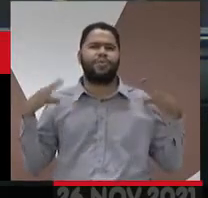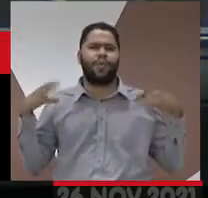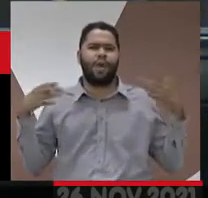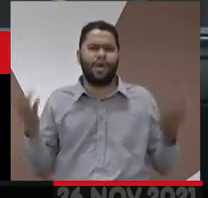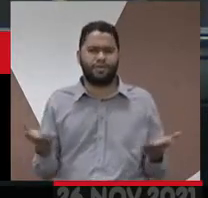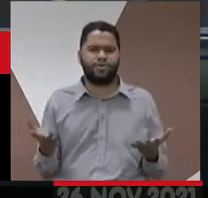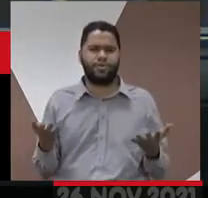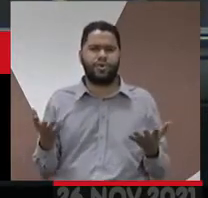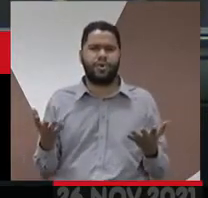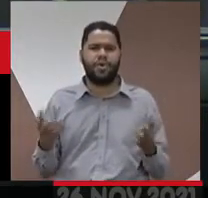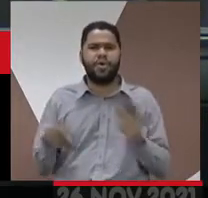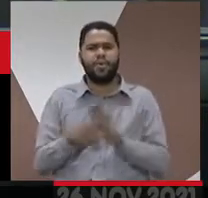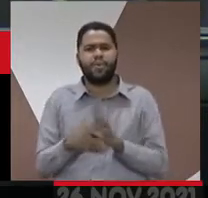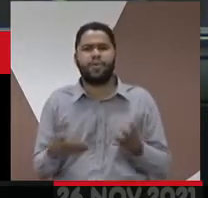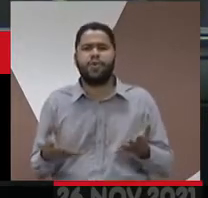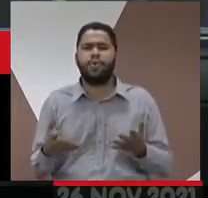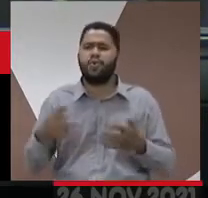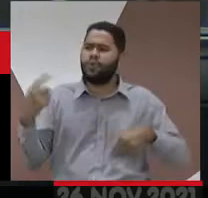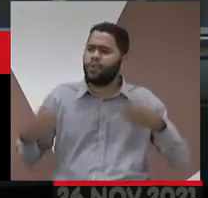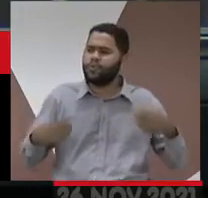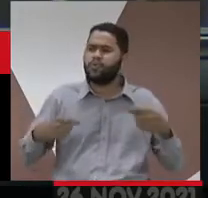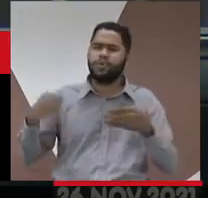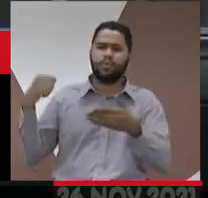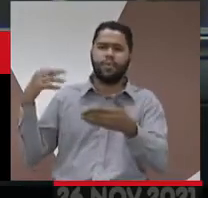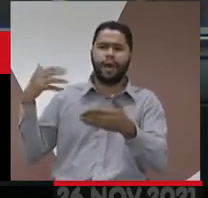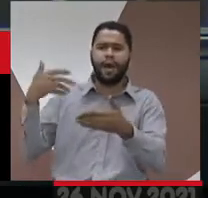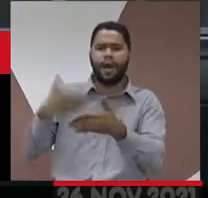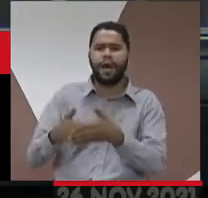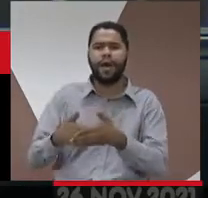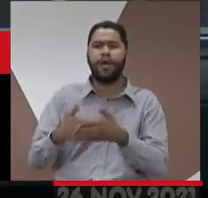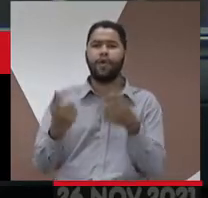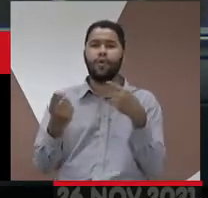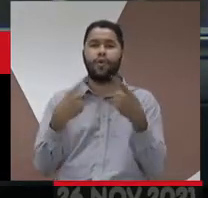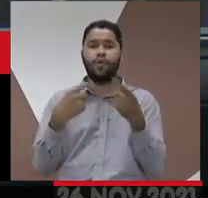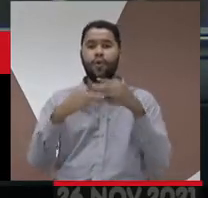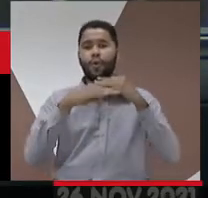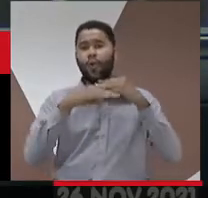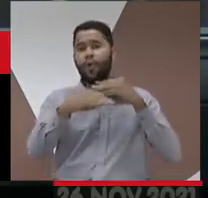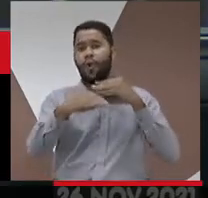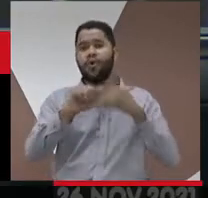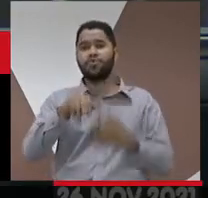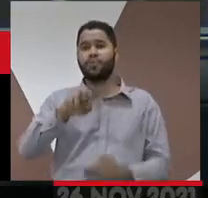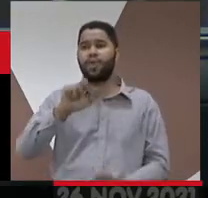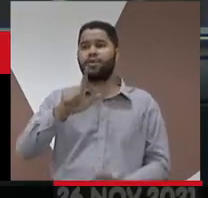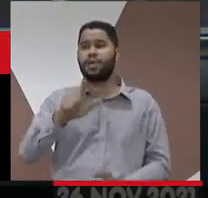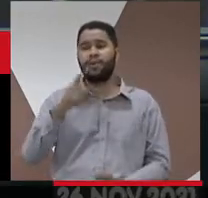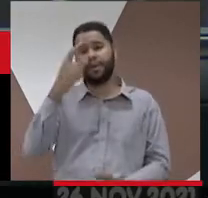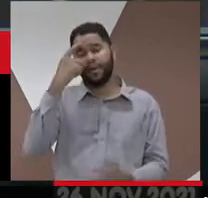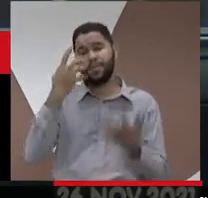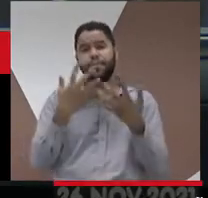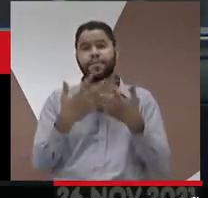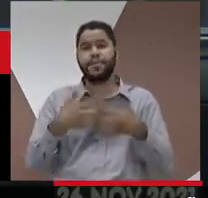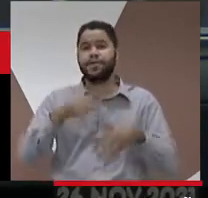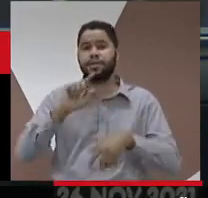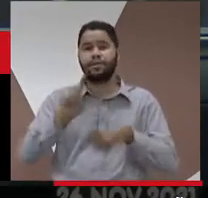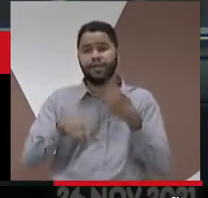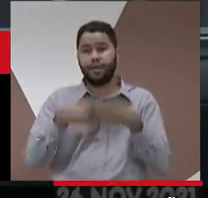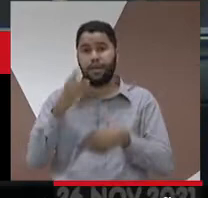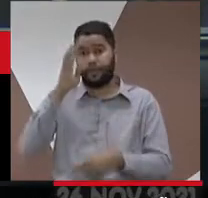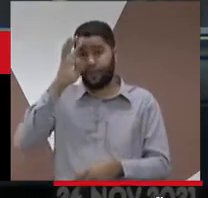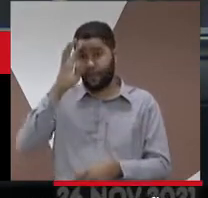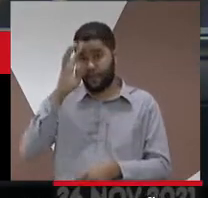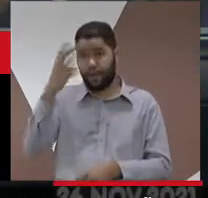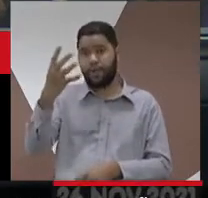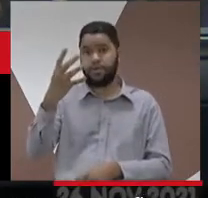propõe, vamos discutir o traçado do Rodoanel, o traçado é para se pensar depois de resolvido